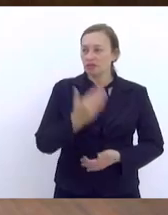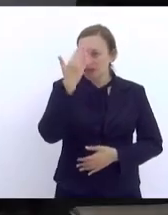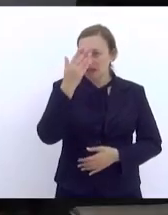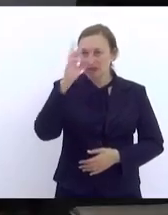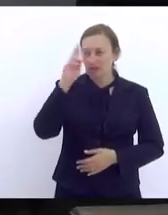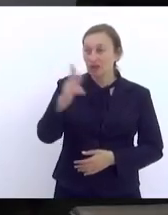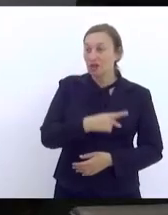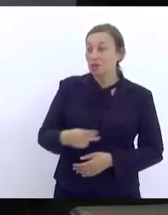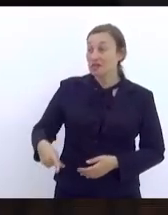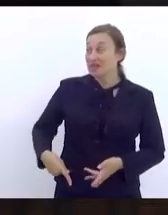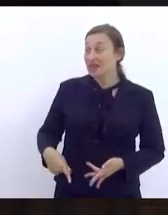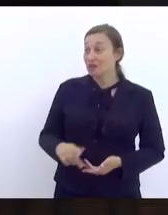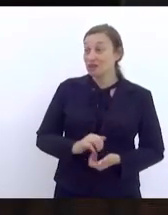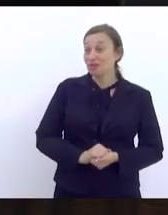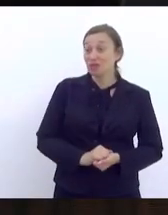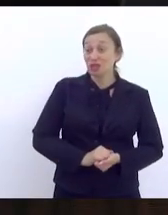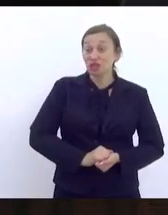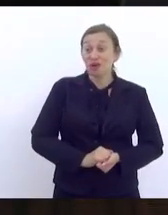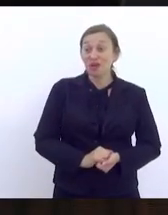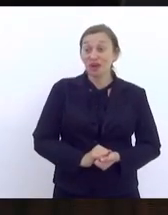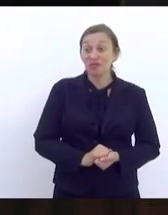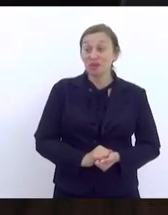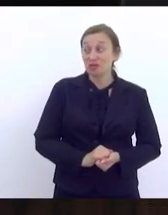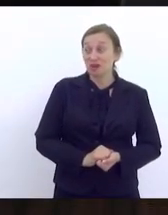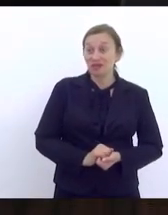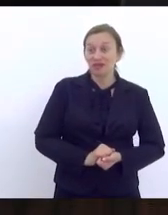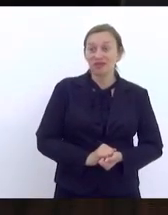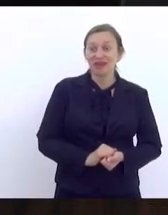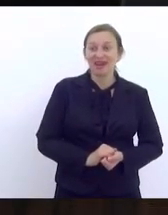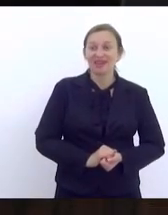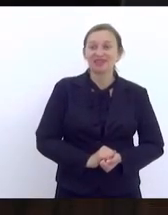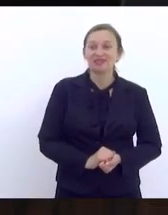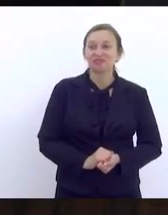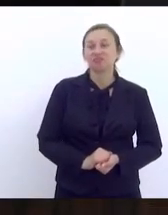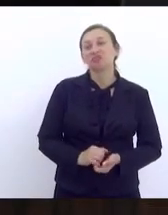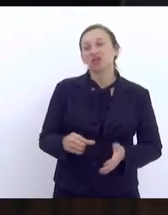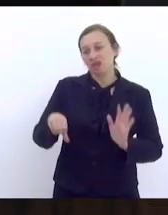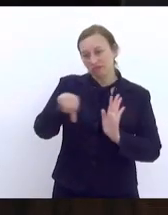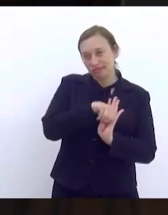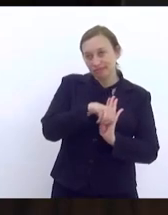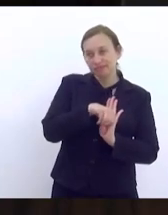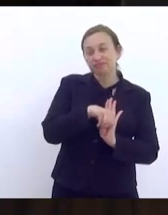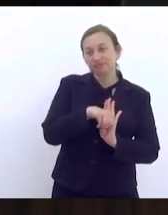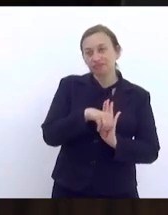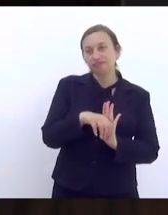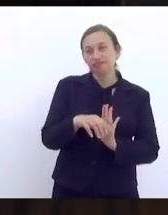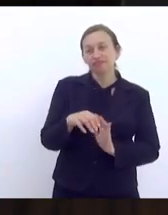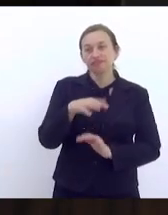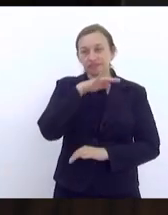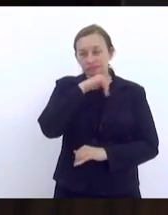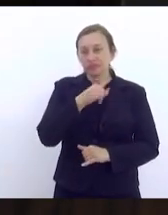obrigado Presidente Parabéns presidente de fato é um crime cruel e Bárbaro